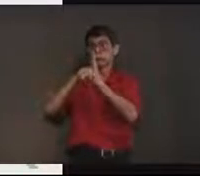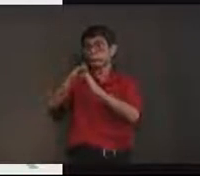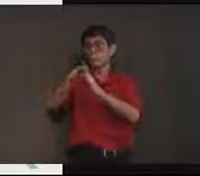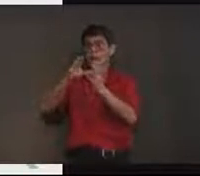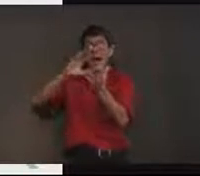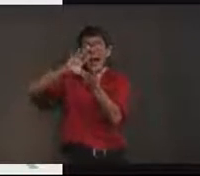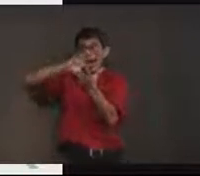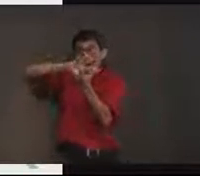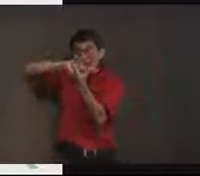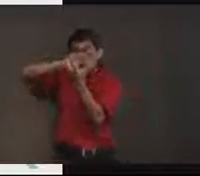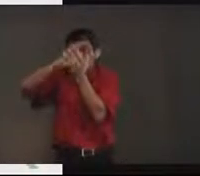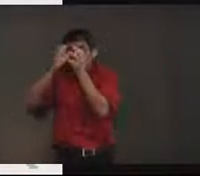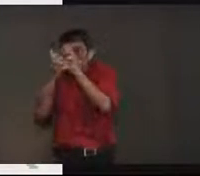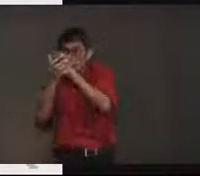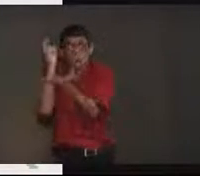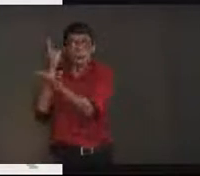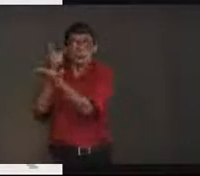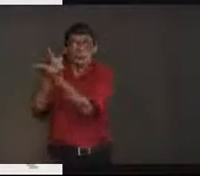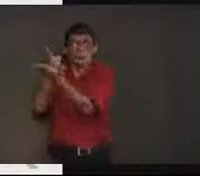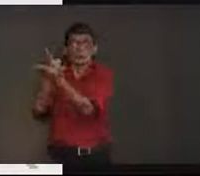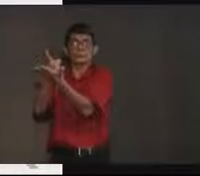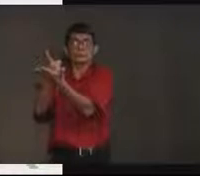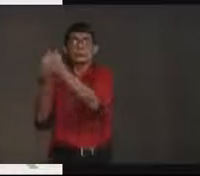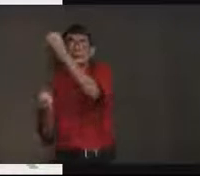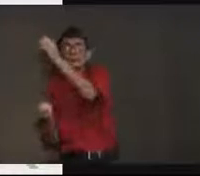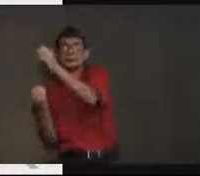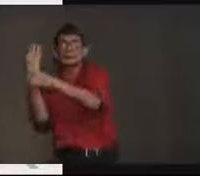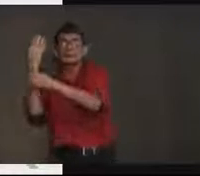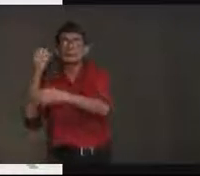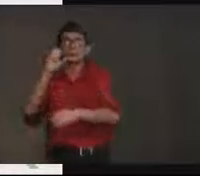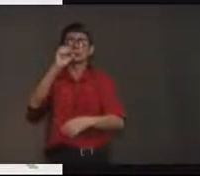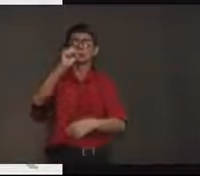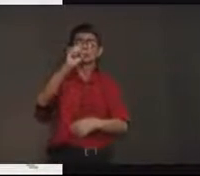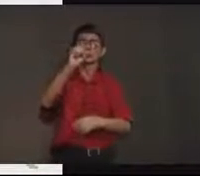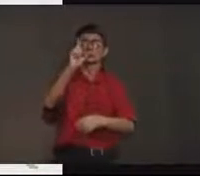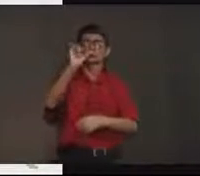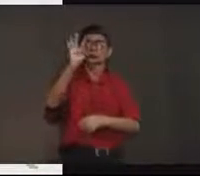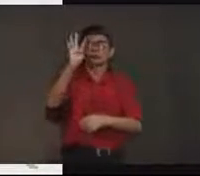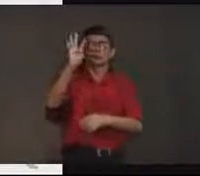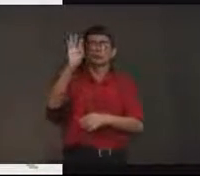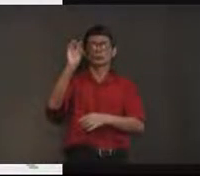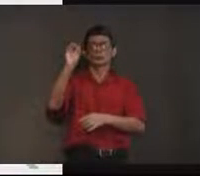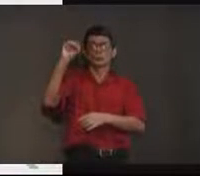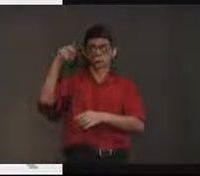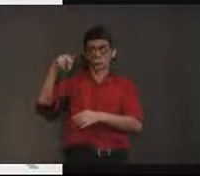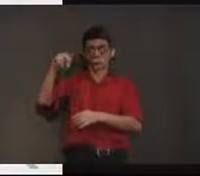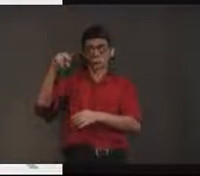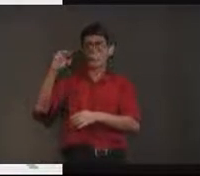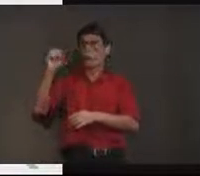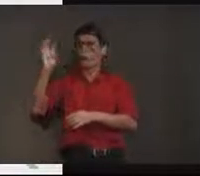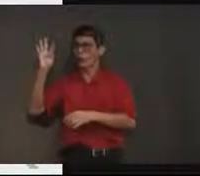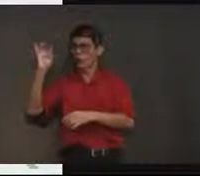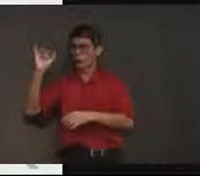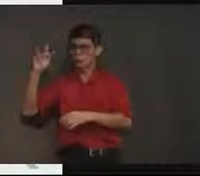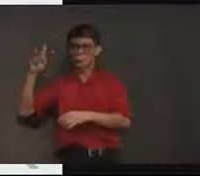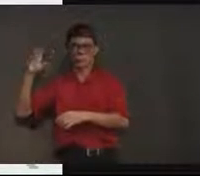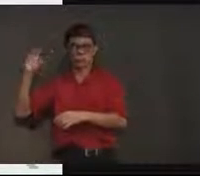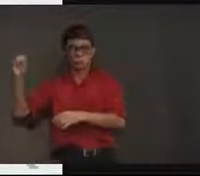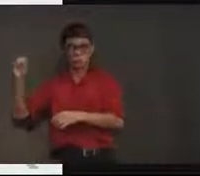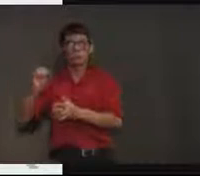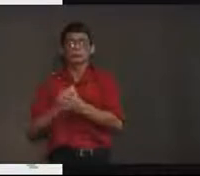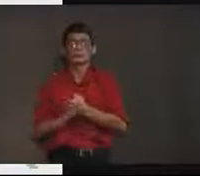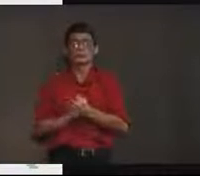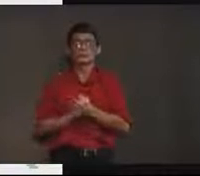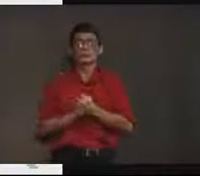forma produzir no solo então ótico que foi vocês viram na imagem foca é o problema que eles chamam de foco